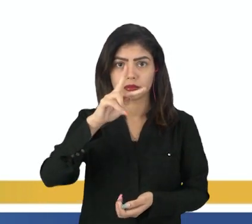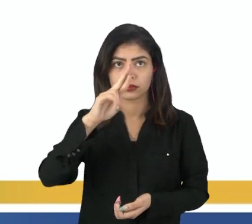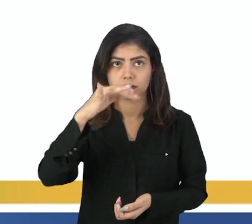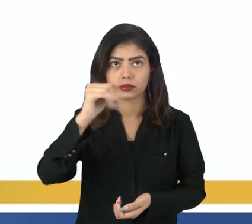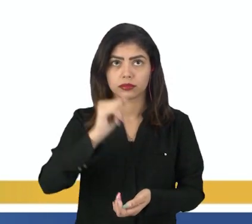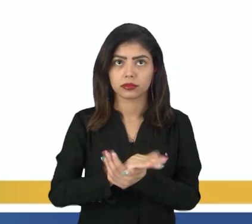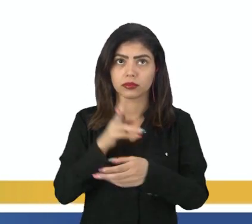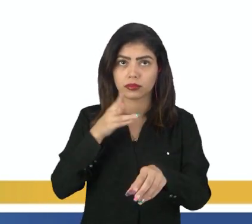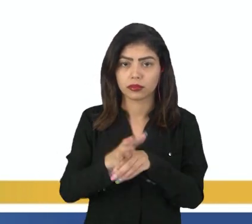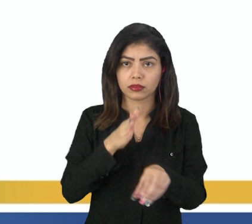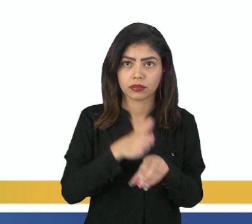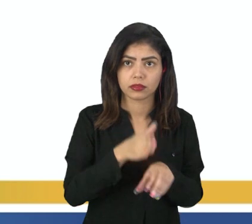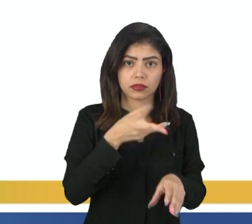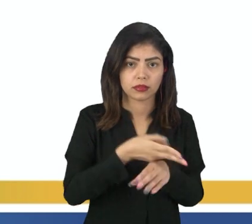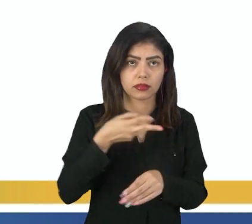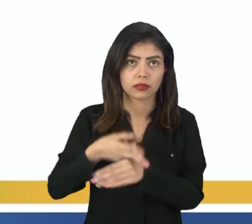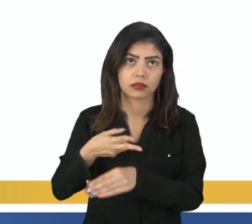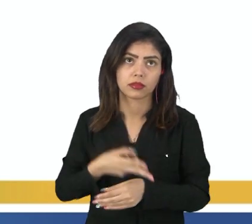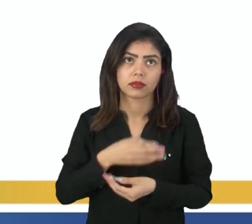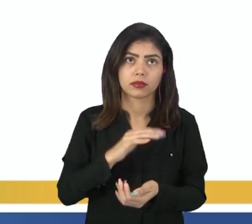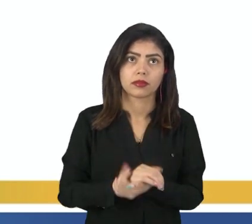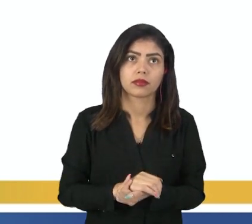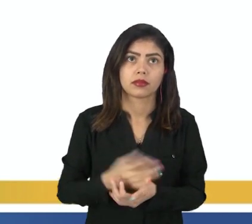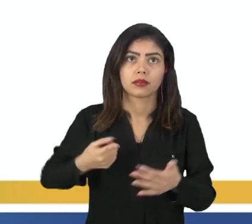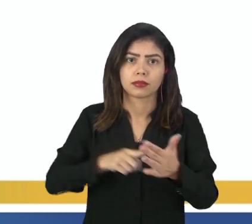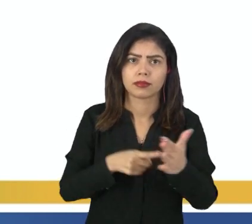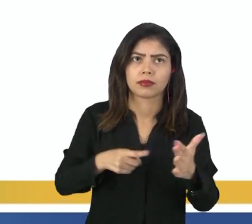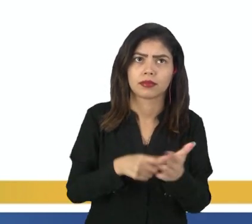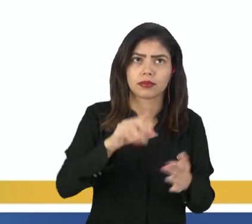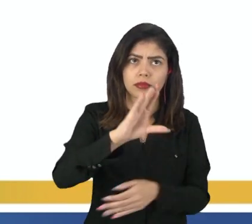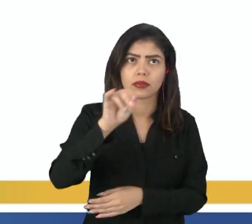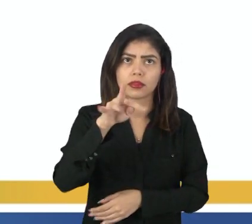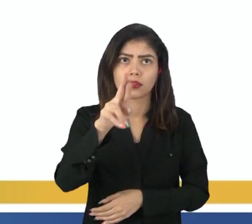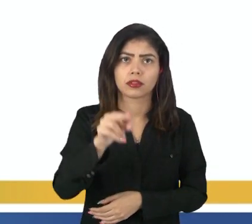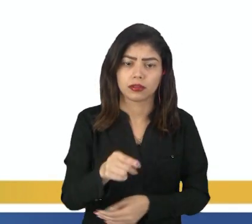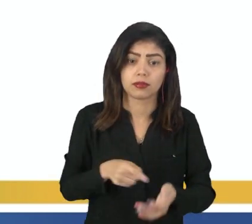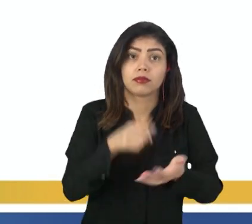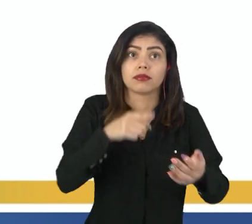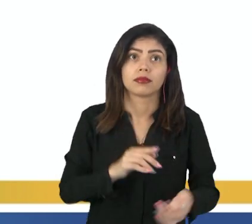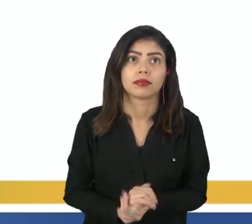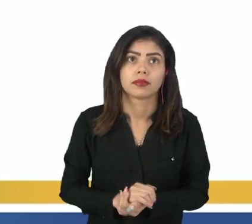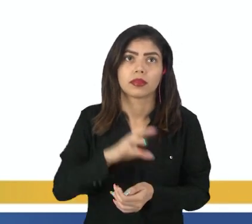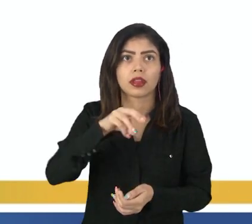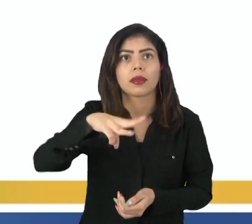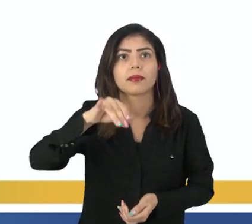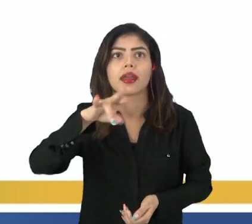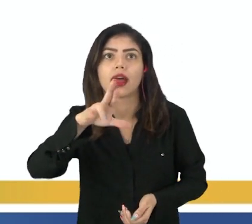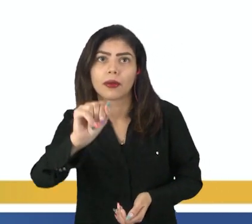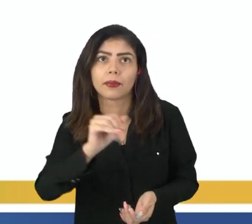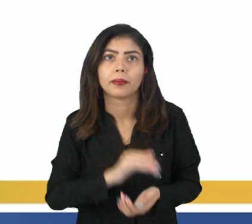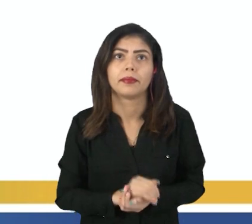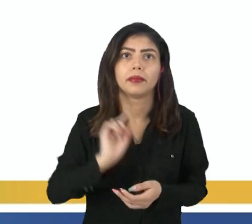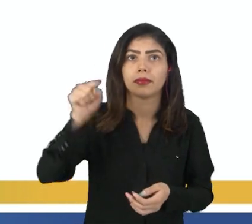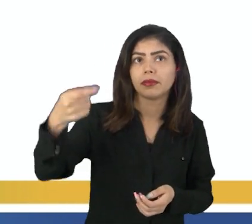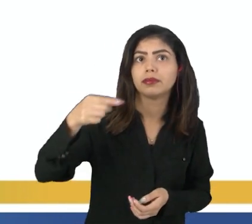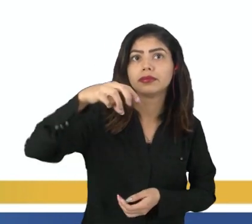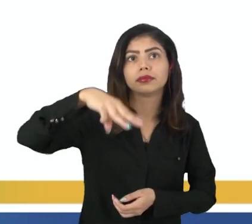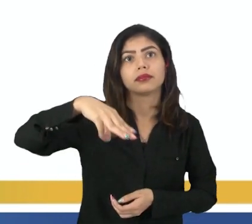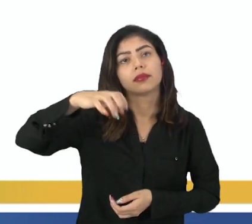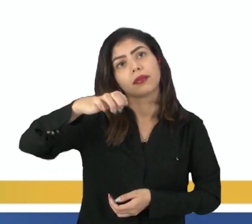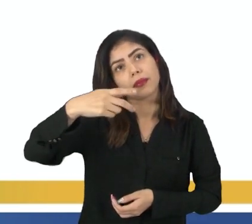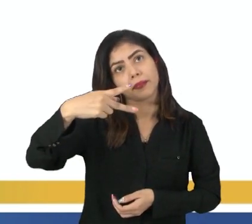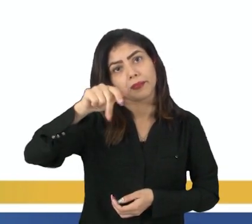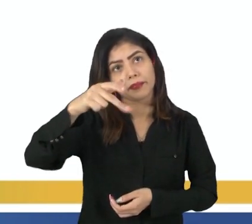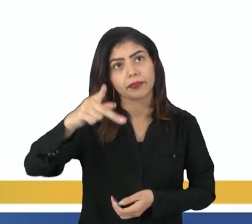carpi, de cortar o mato, cutucar, de espetar, mingau, vem do